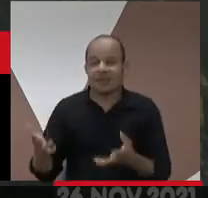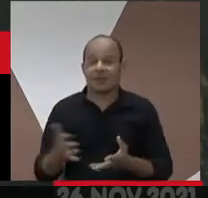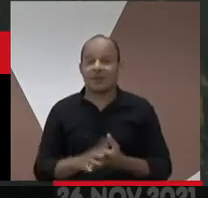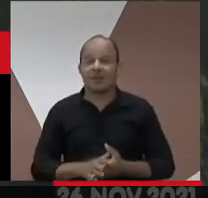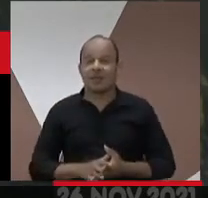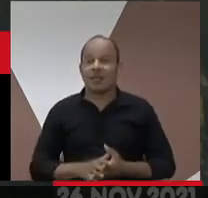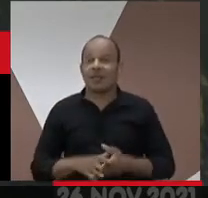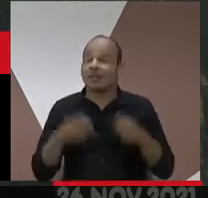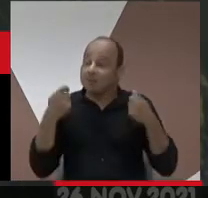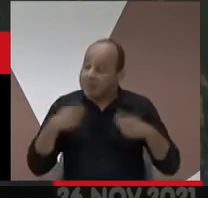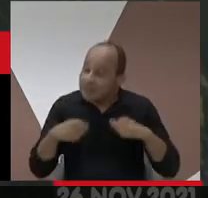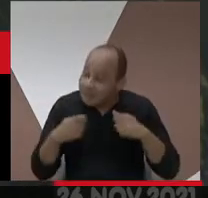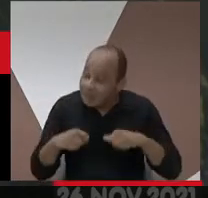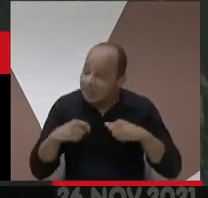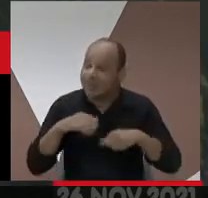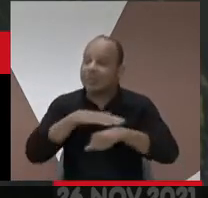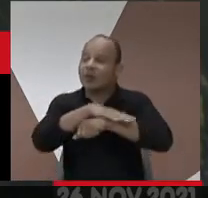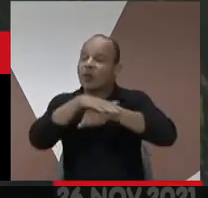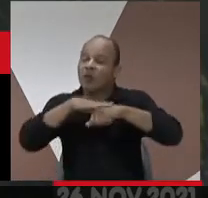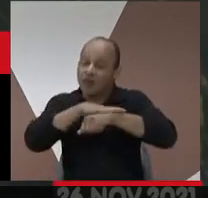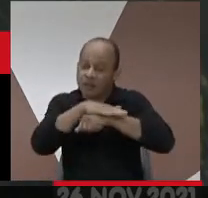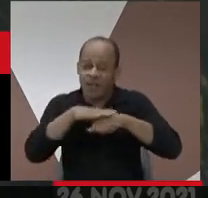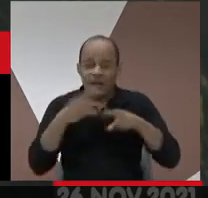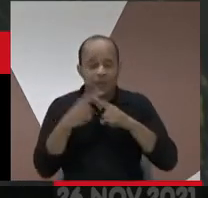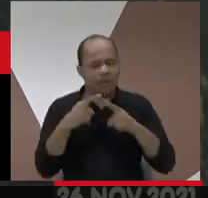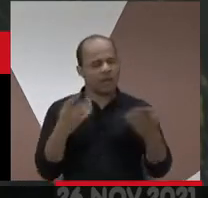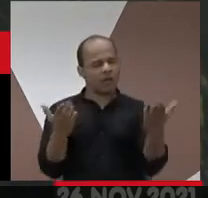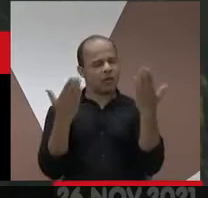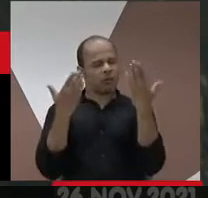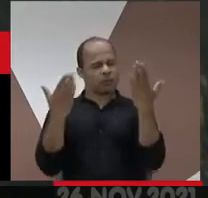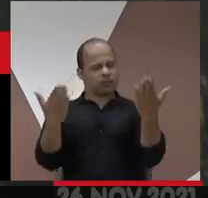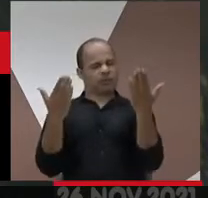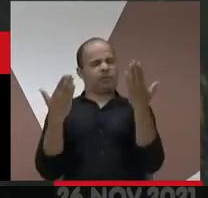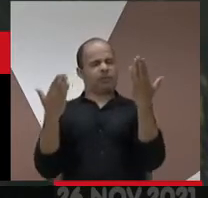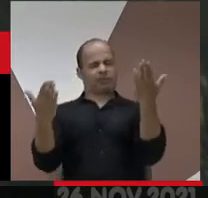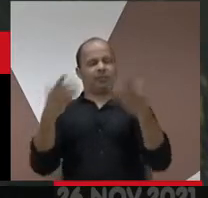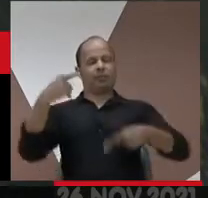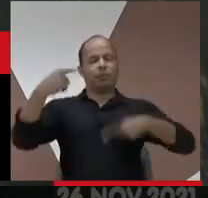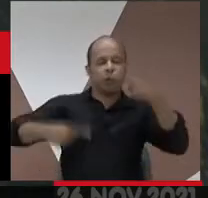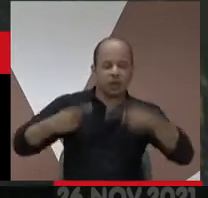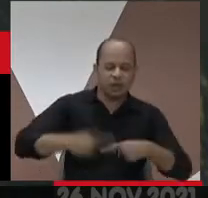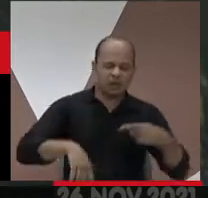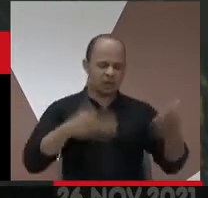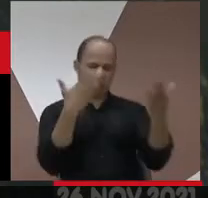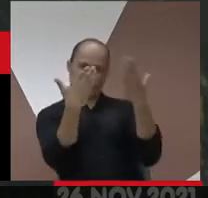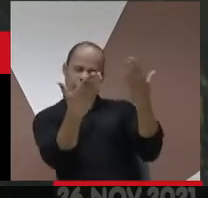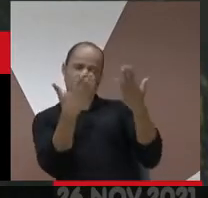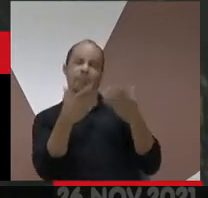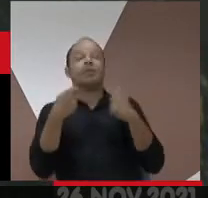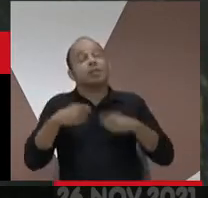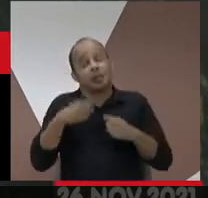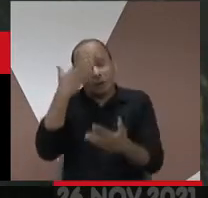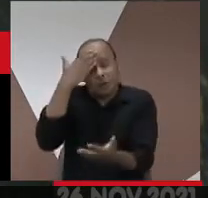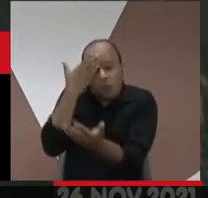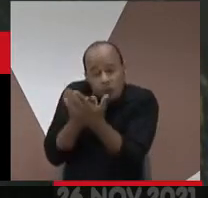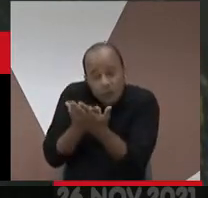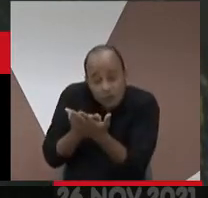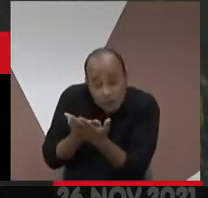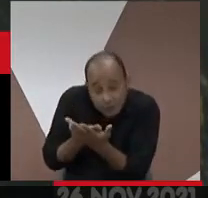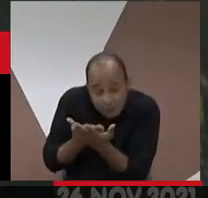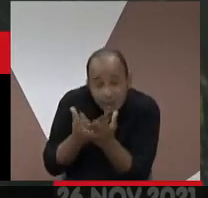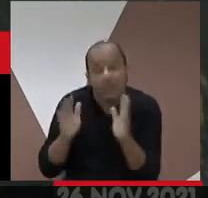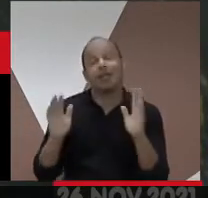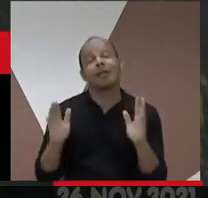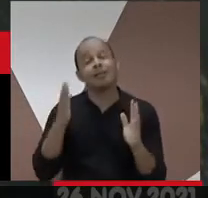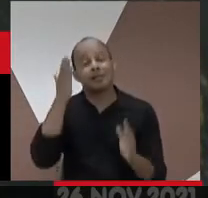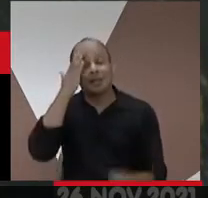pouco a confiar, né? Porque a gente é tão desconfiado de tudo e da política. É tão difícil fazer qualquer coisa